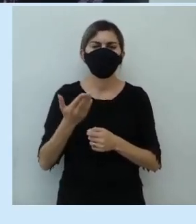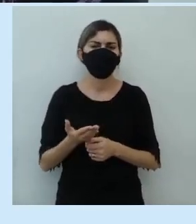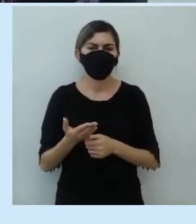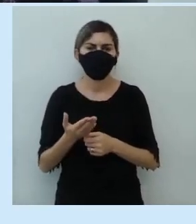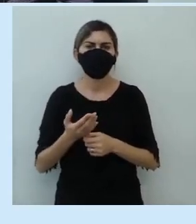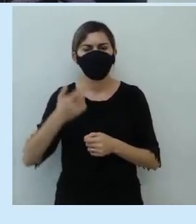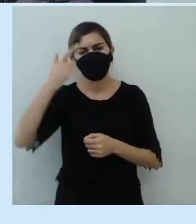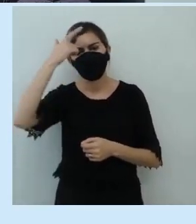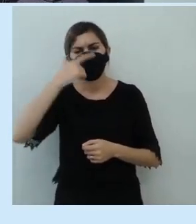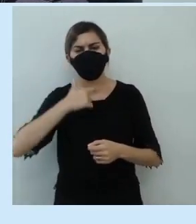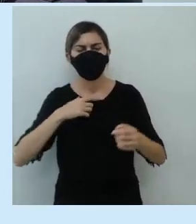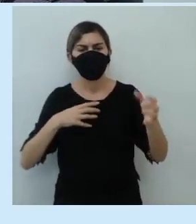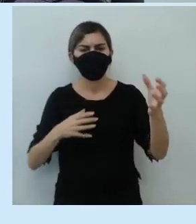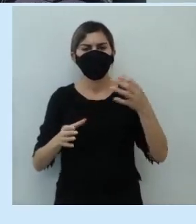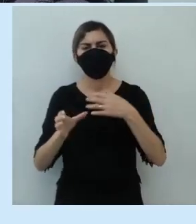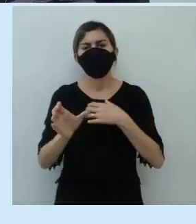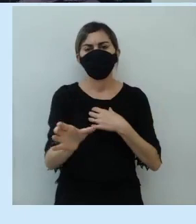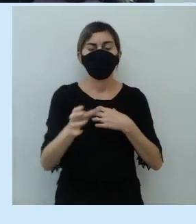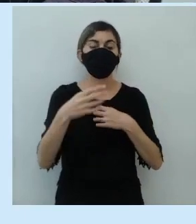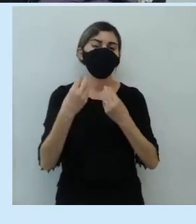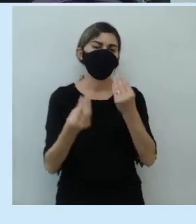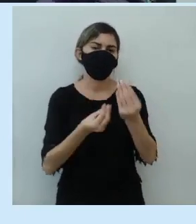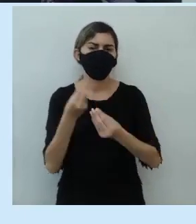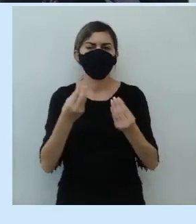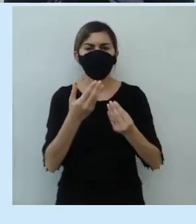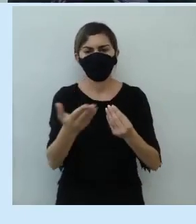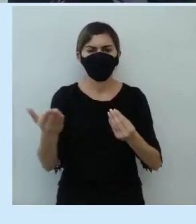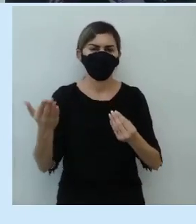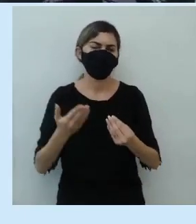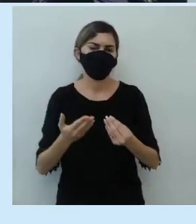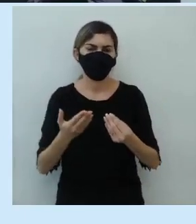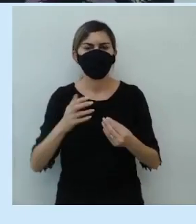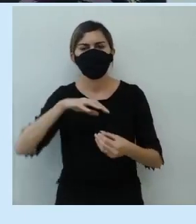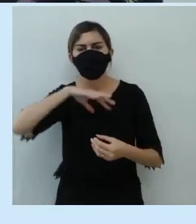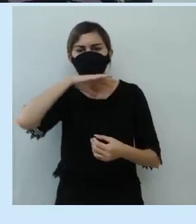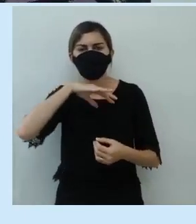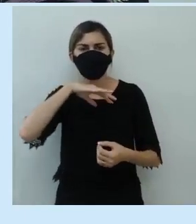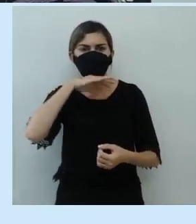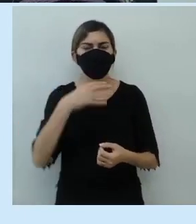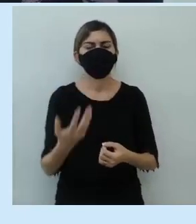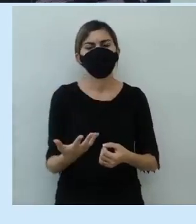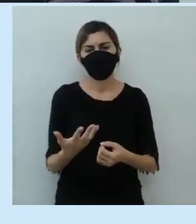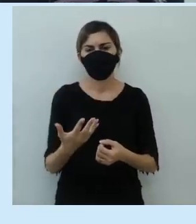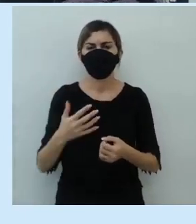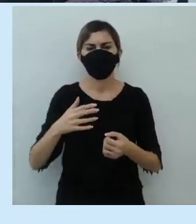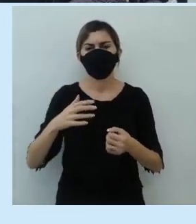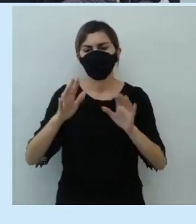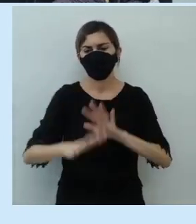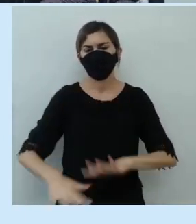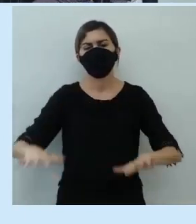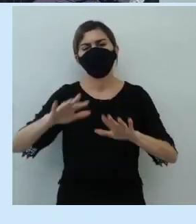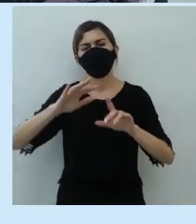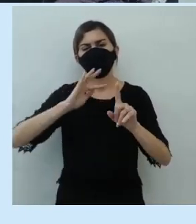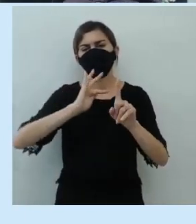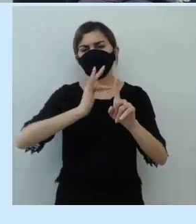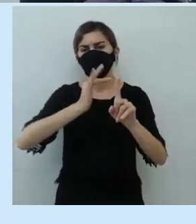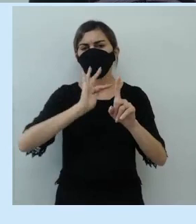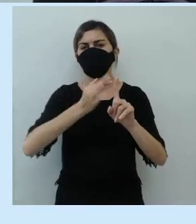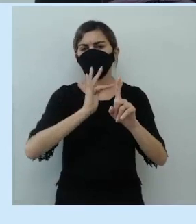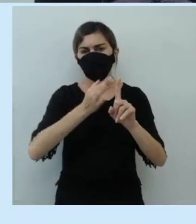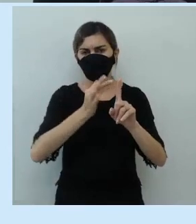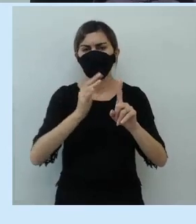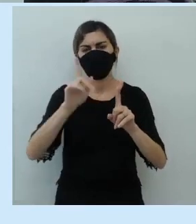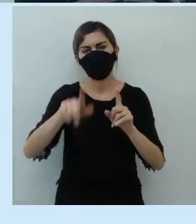de personificação. É como se você tratasse um animal no reino das fábulas. Sabe que as fábulas é